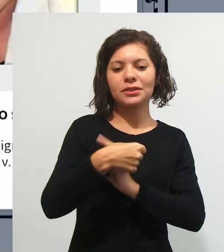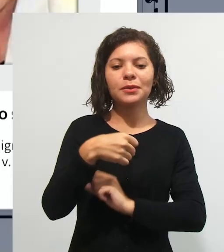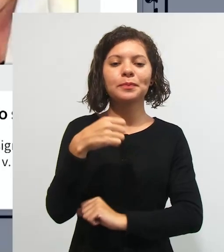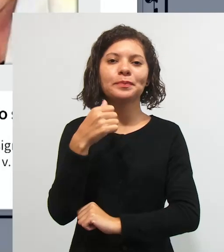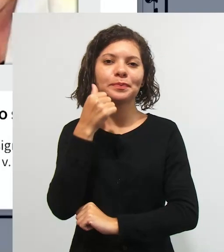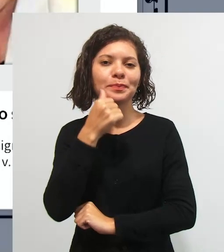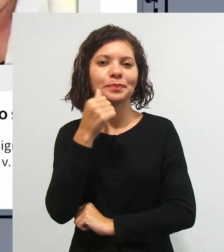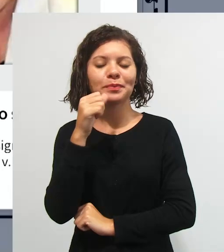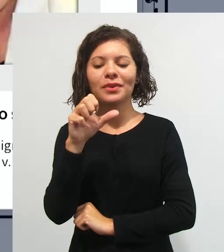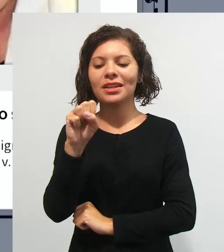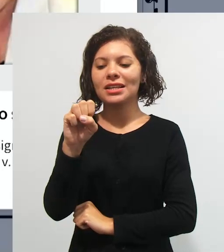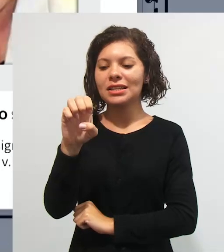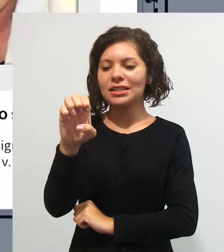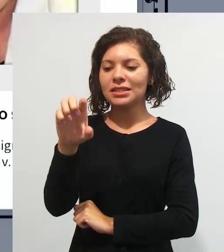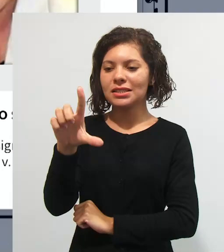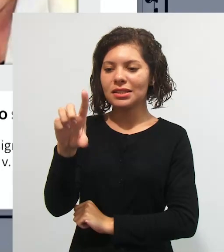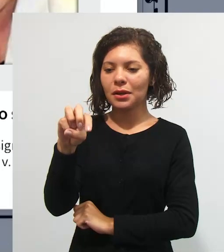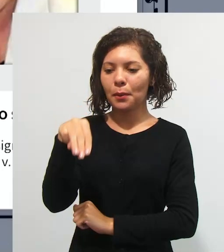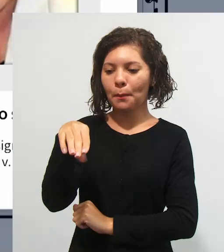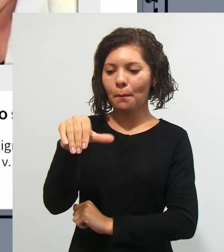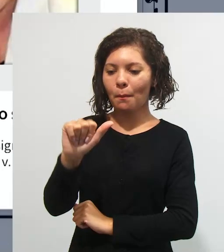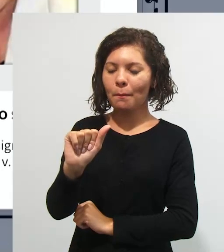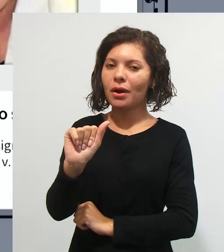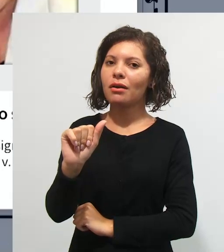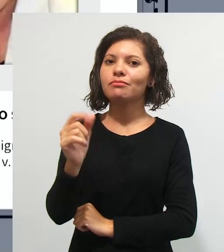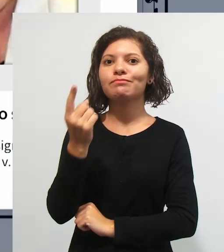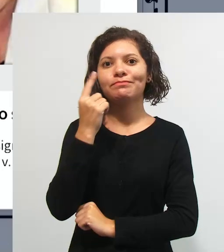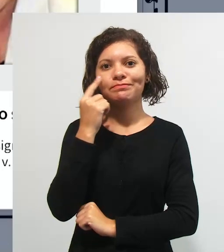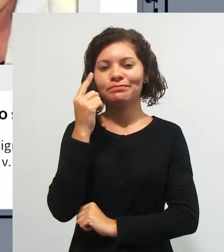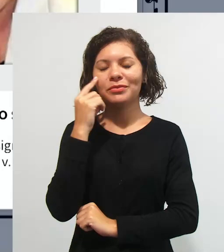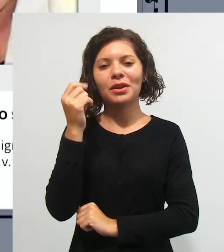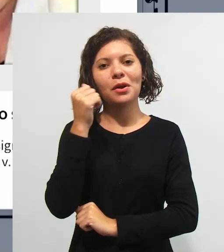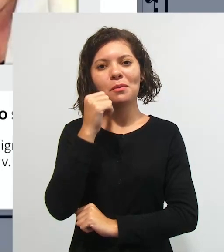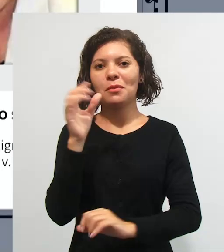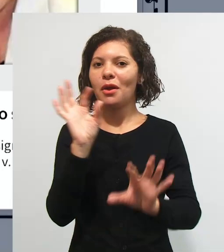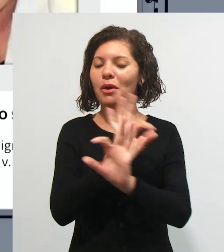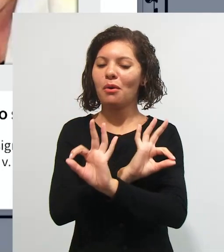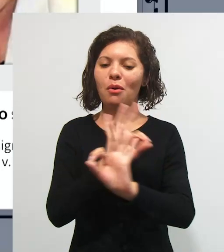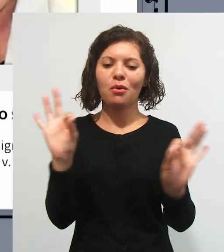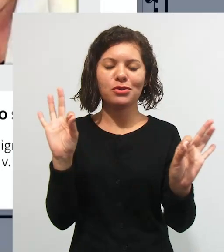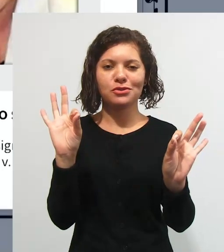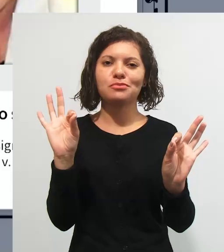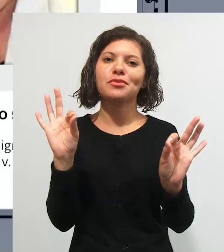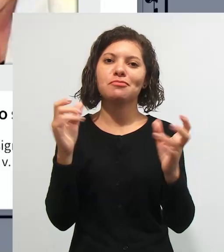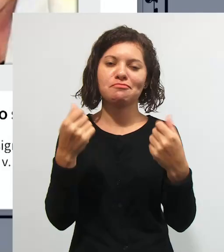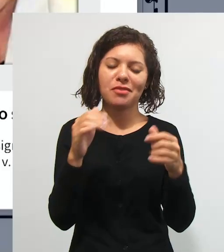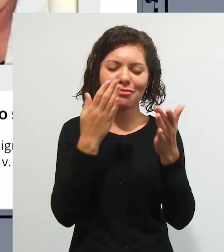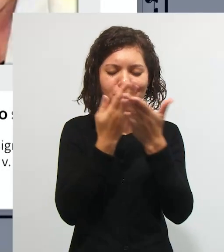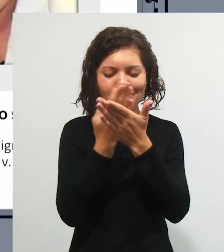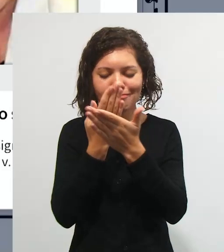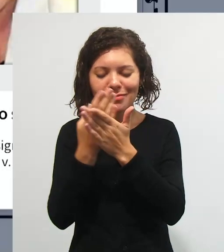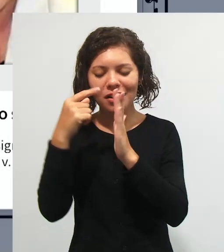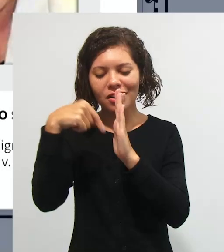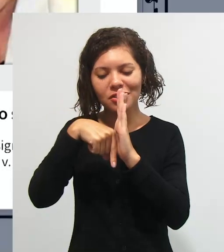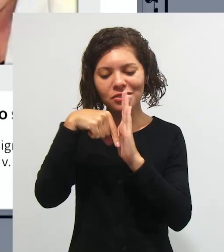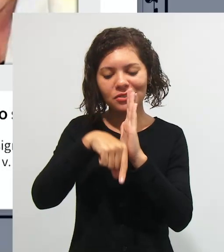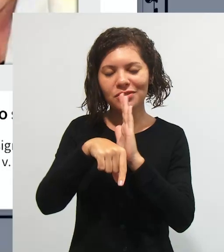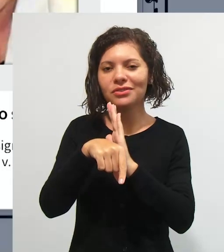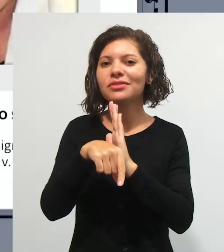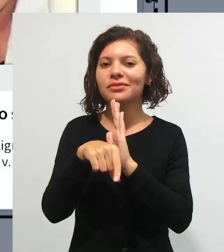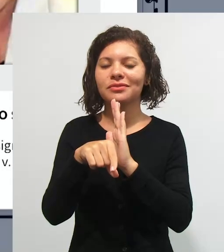olha, Selminha é tudo, hein? Cola na Selminha que você vai bem. A Selma é maravilhosa. Selma Garrido